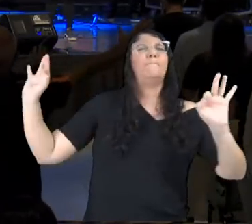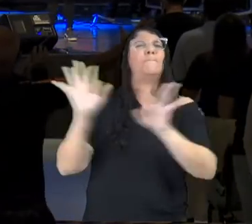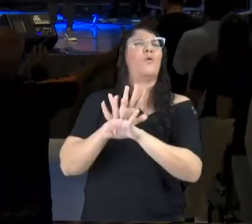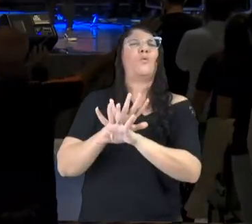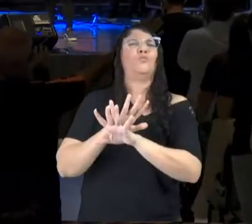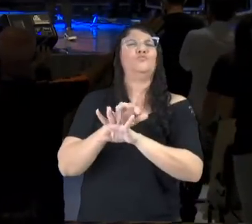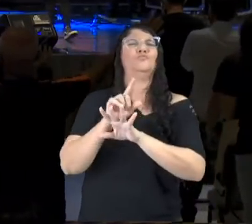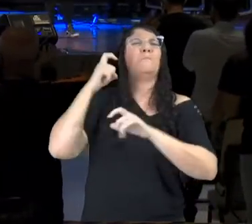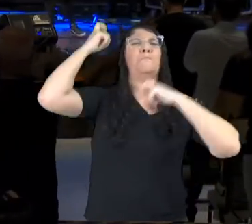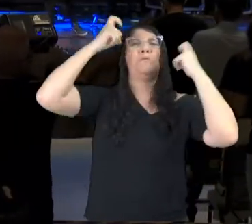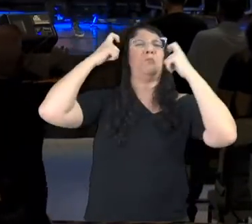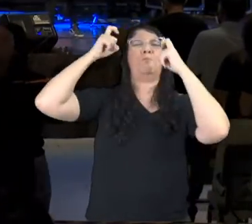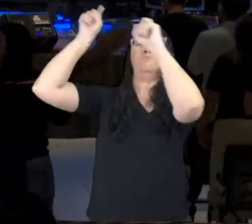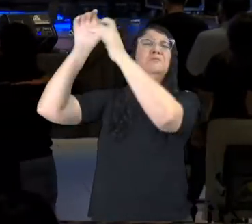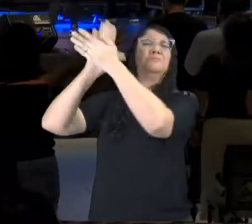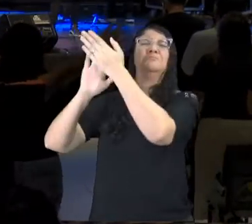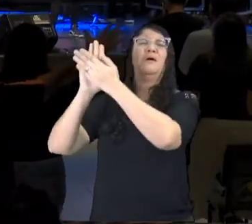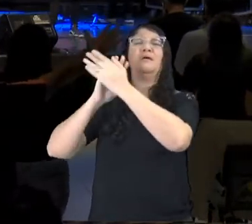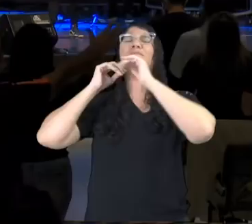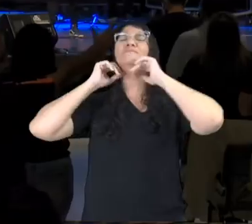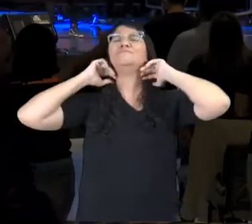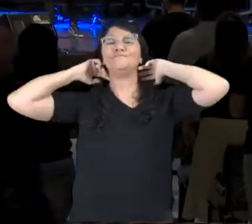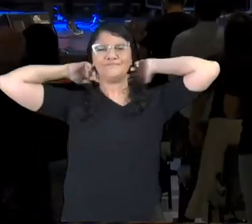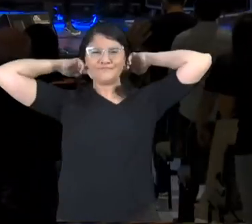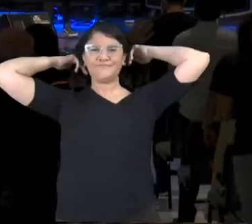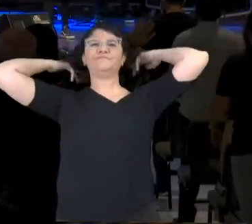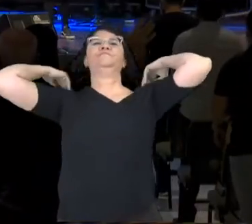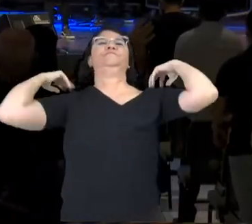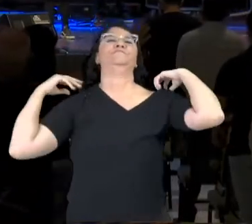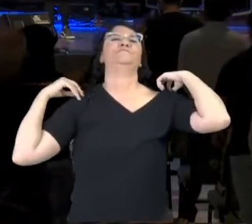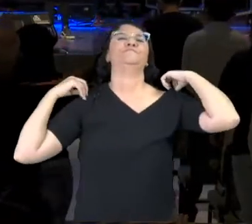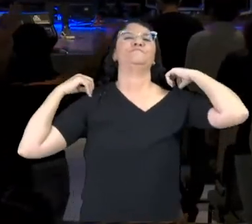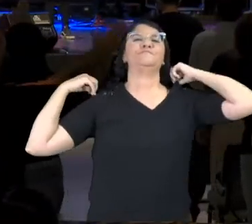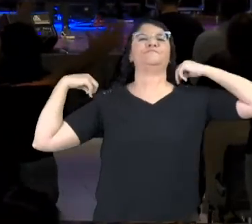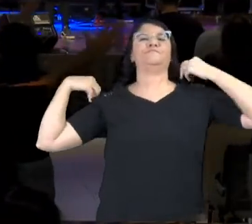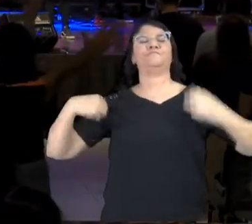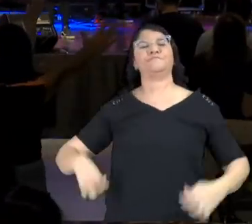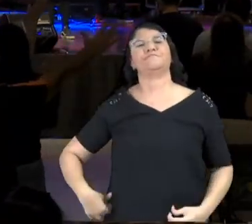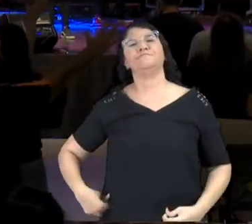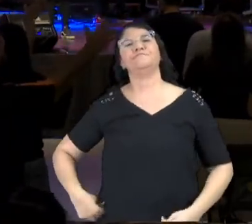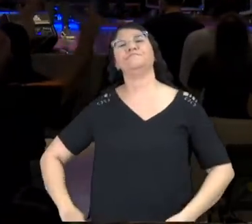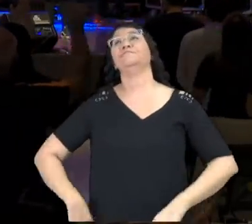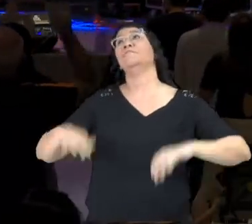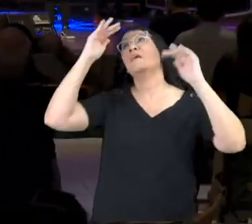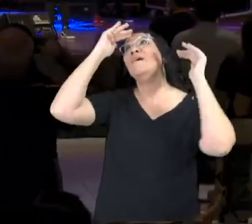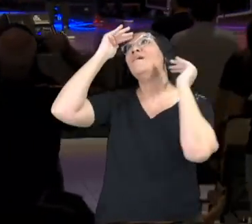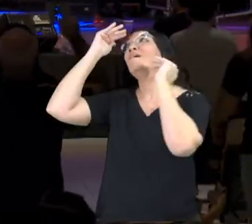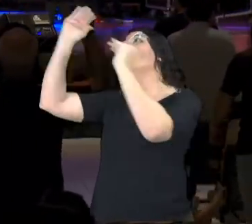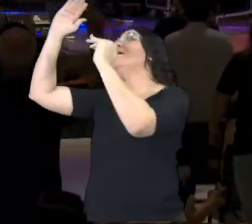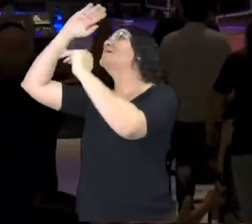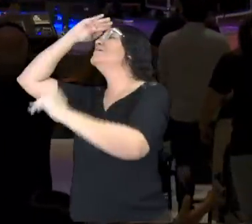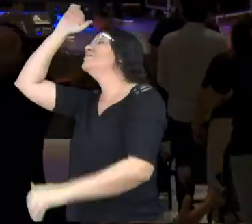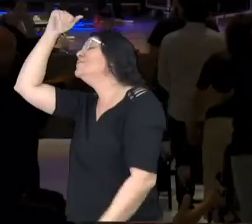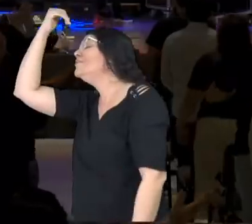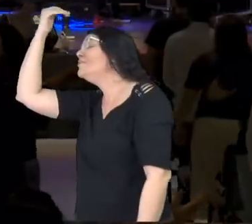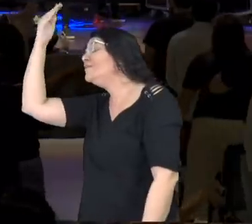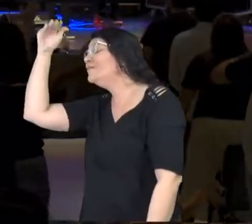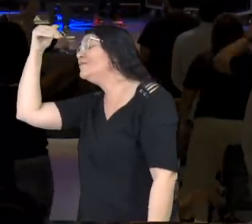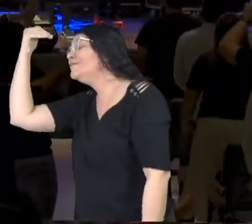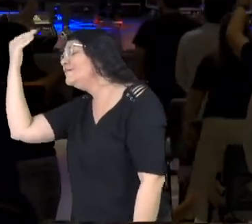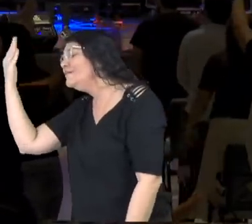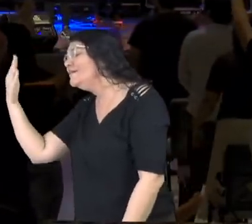o Senhor, a honra seja dada a Ele agora, mais uma vez de coração,